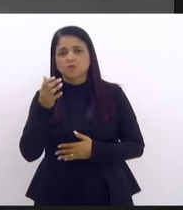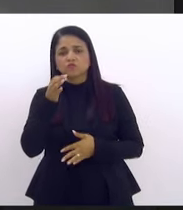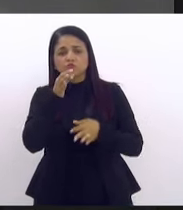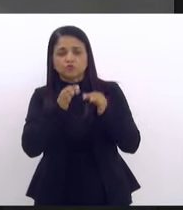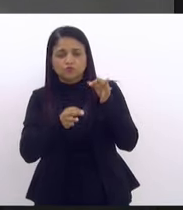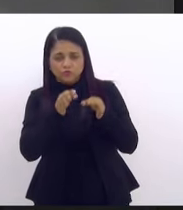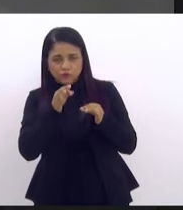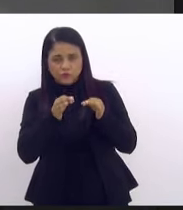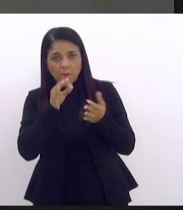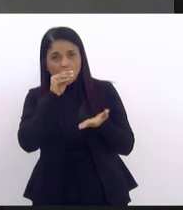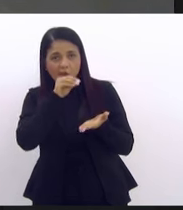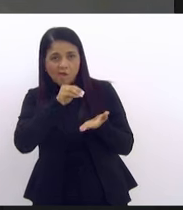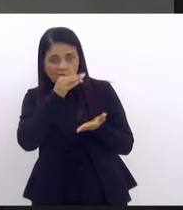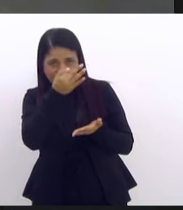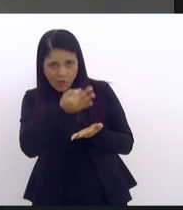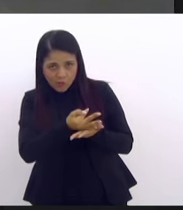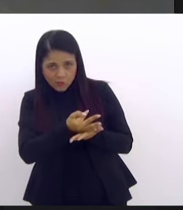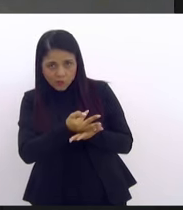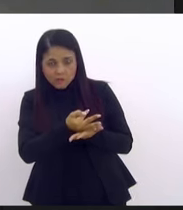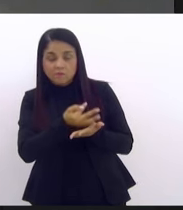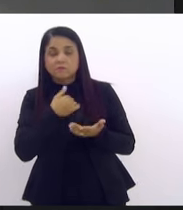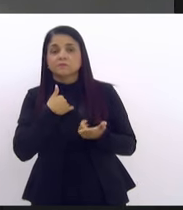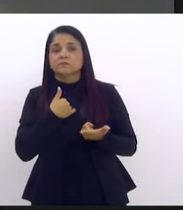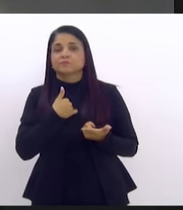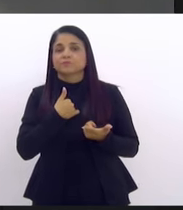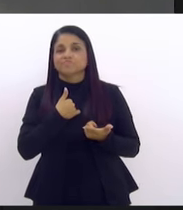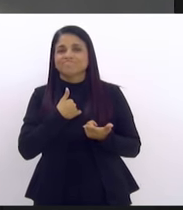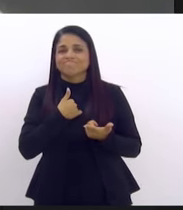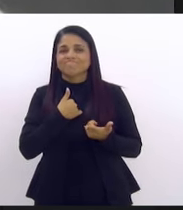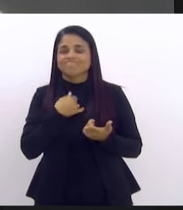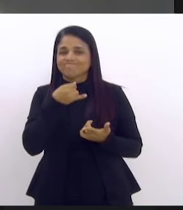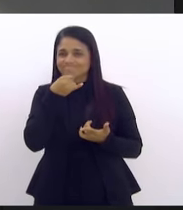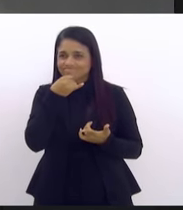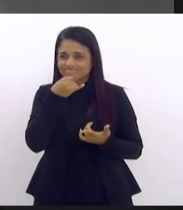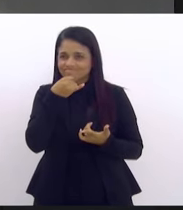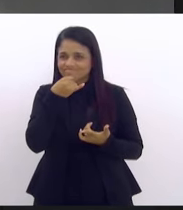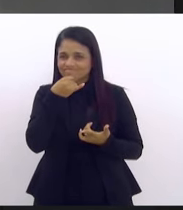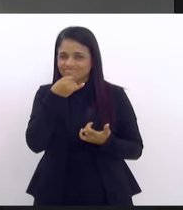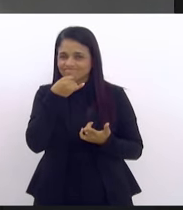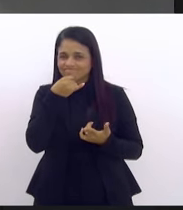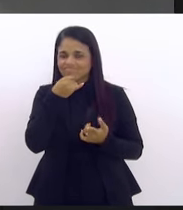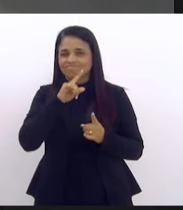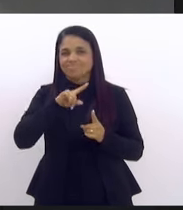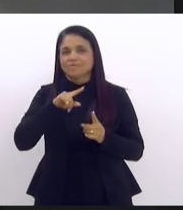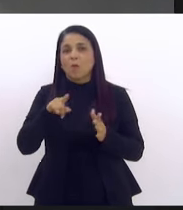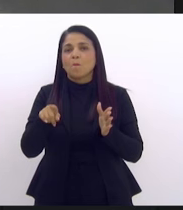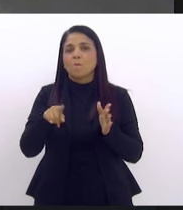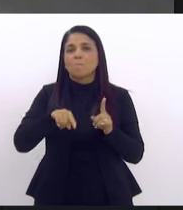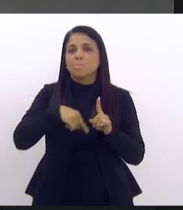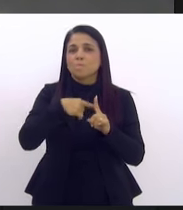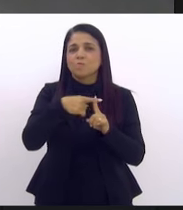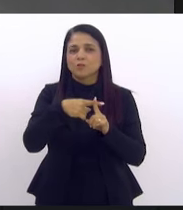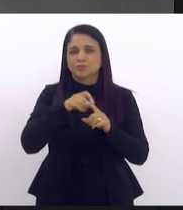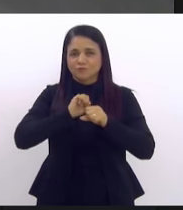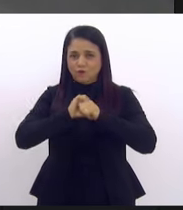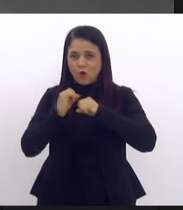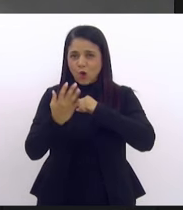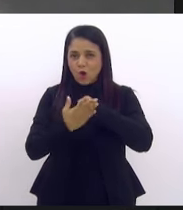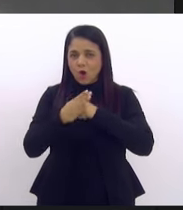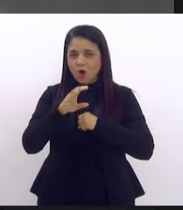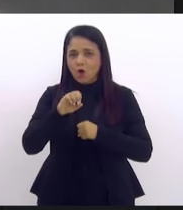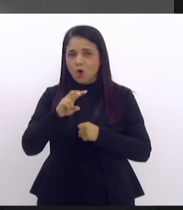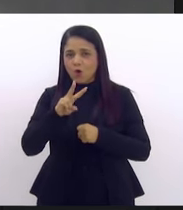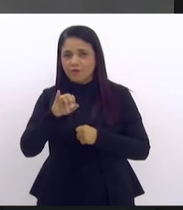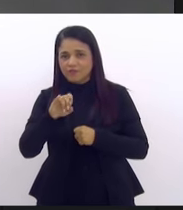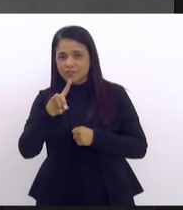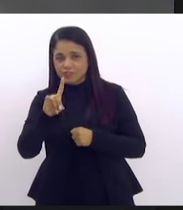minha ausência presencial, porque, infelizmente, testei positivo para a Covid pela quinta vez.